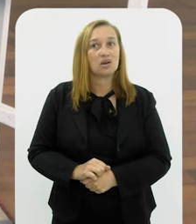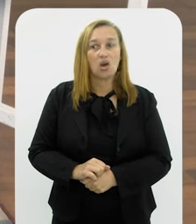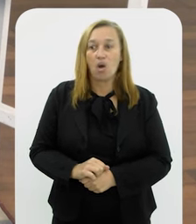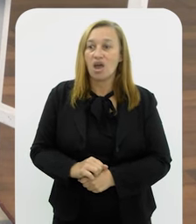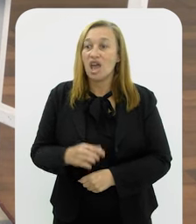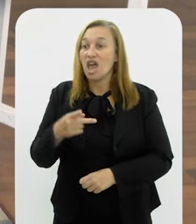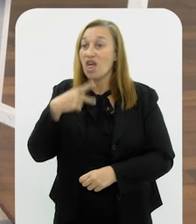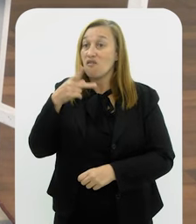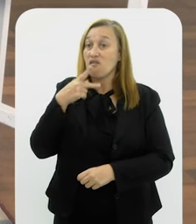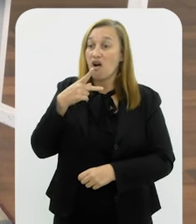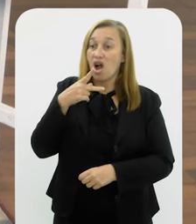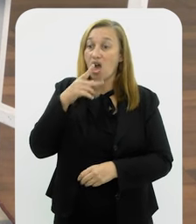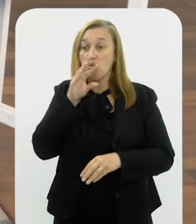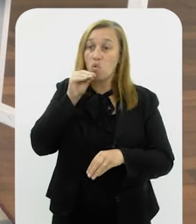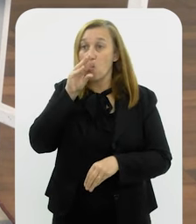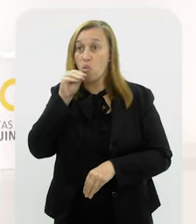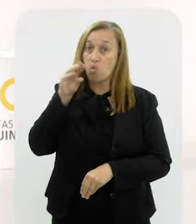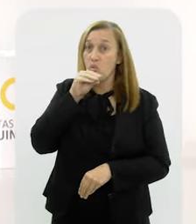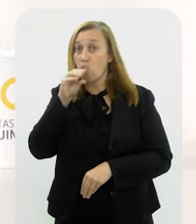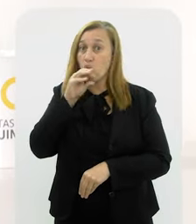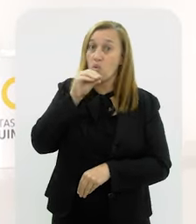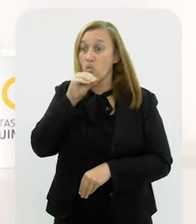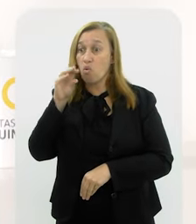vai dar certo.